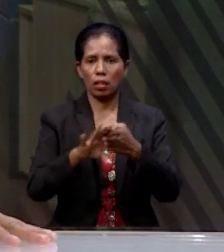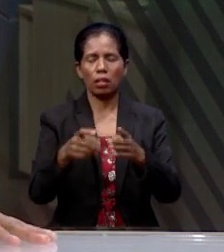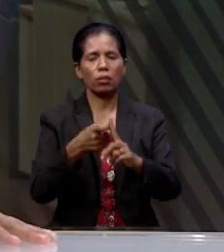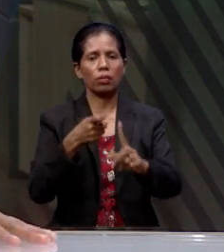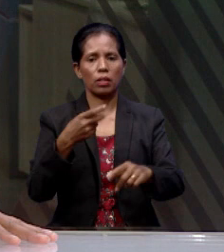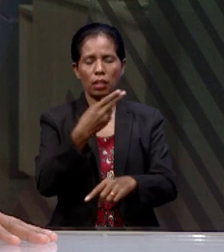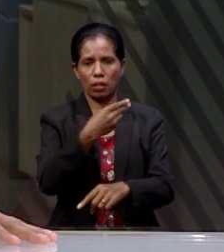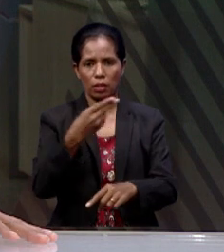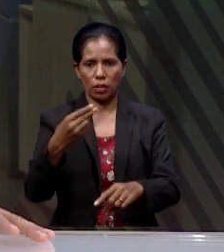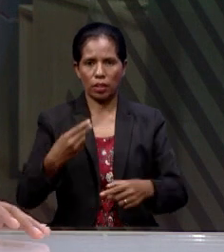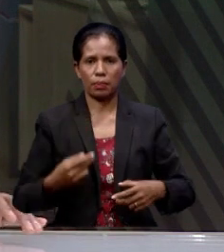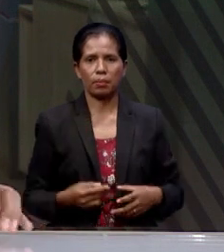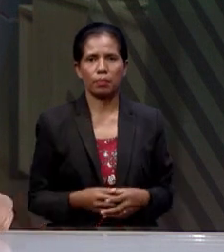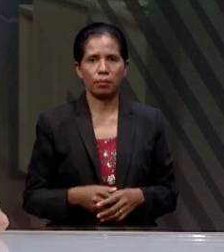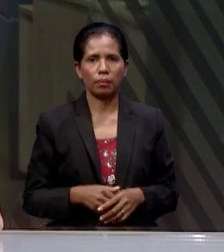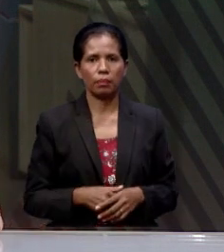Rússia-Indonésia.